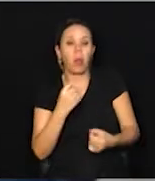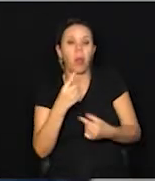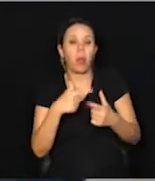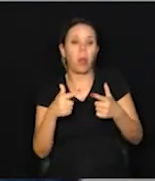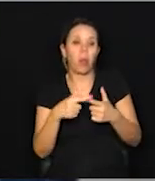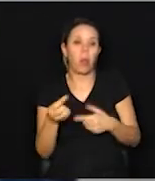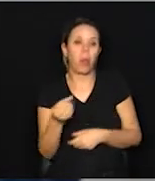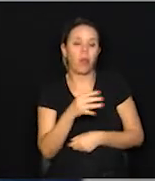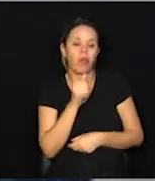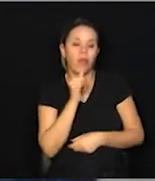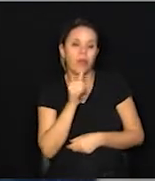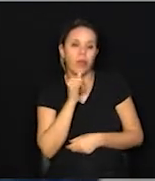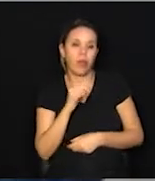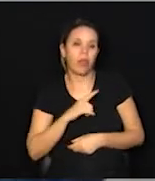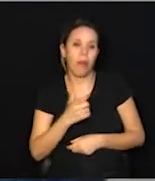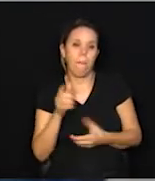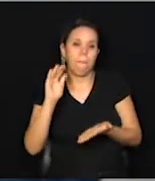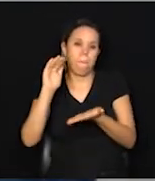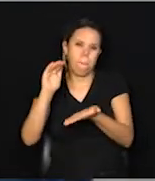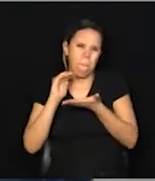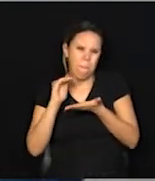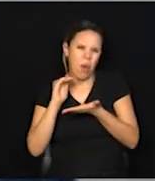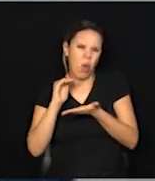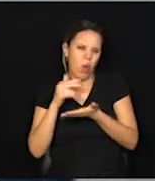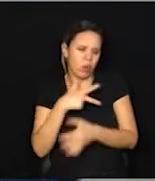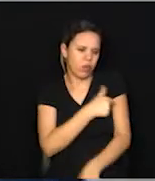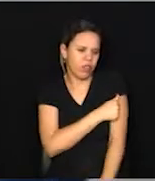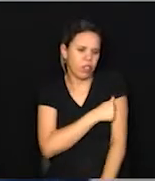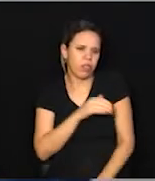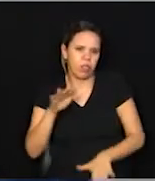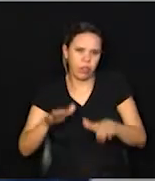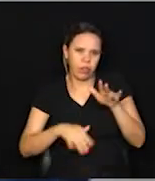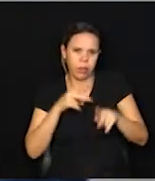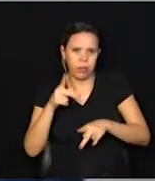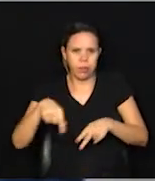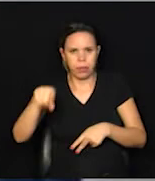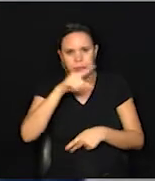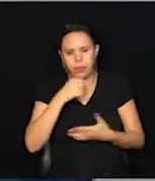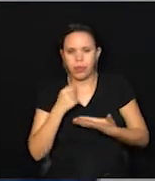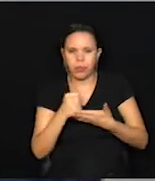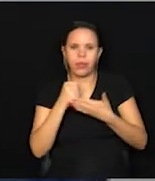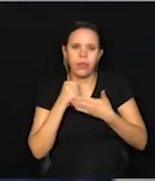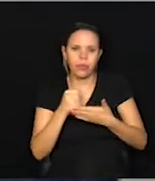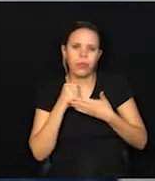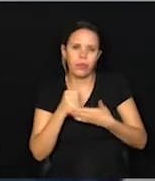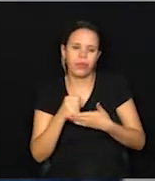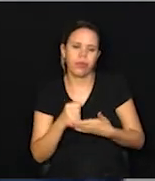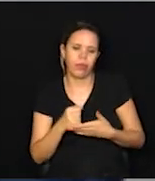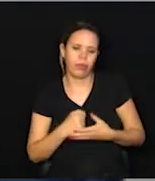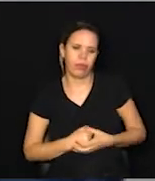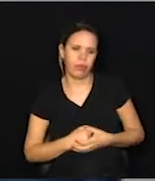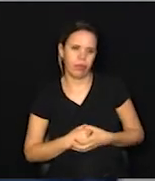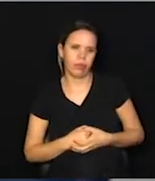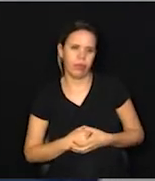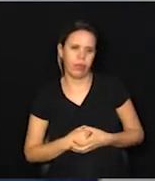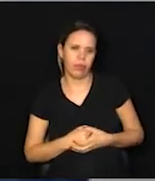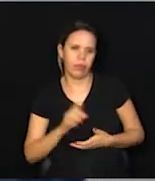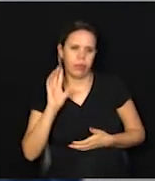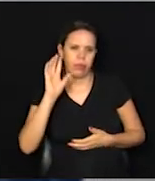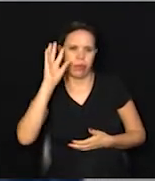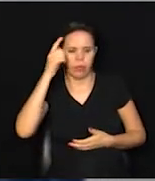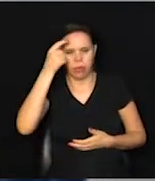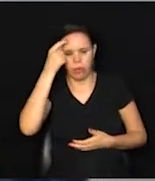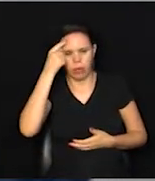novos. Um pouco de vacina, talvez a população ajudando um pouquinho mais, talvez a